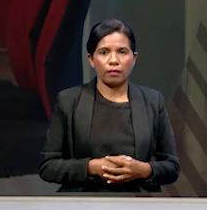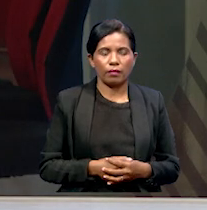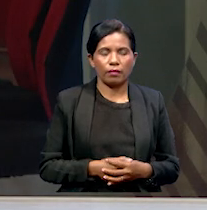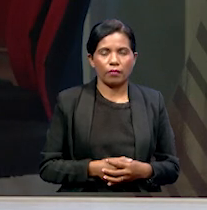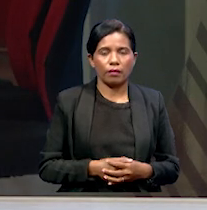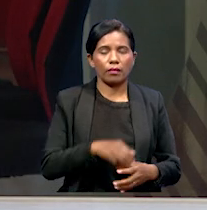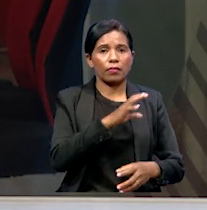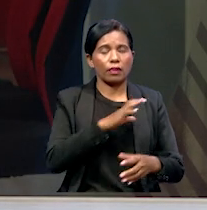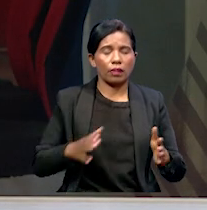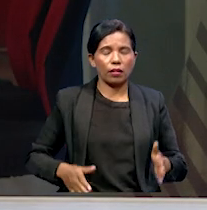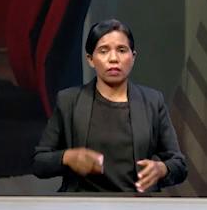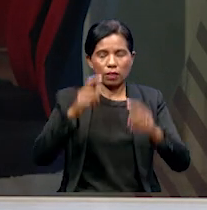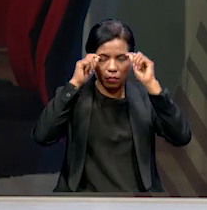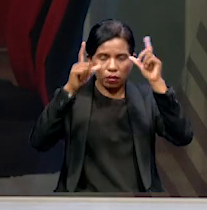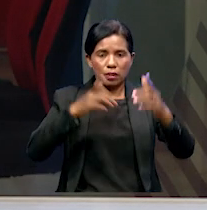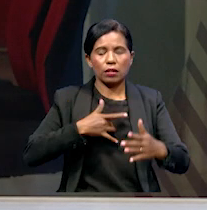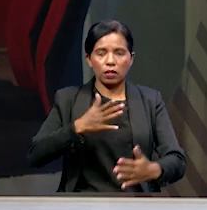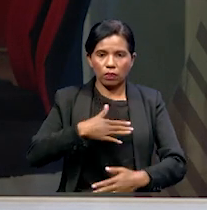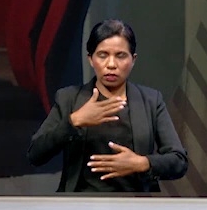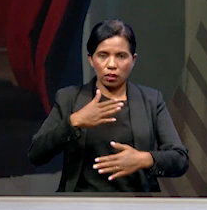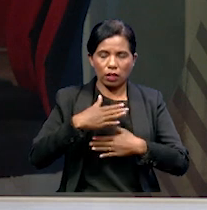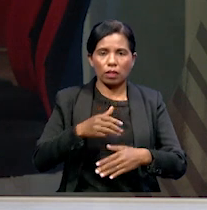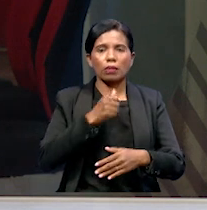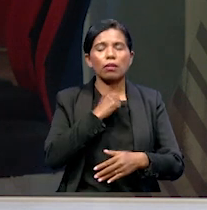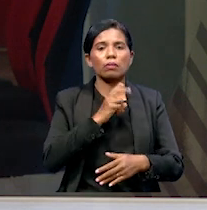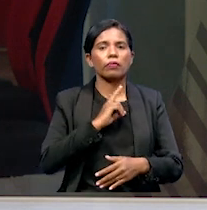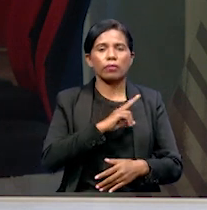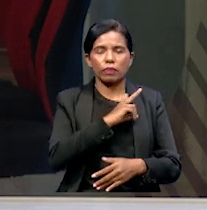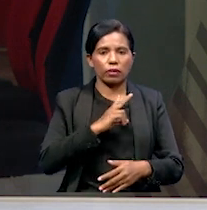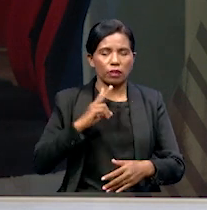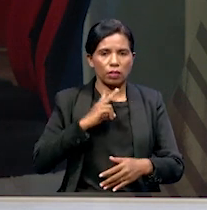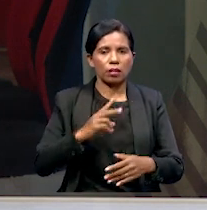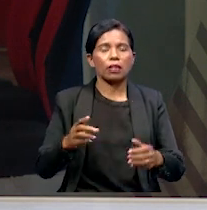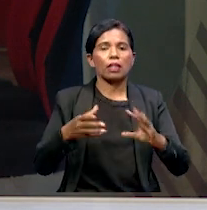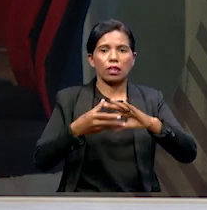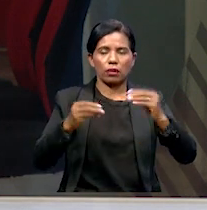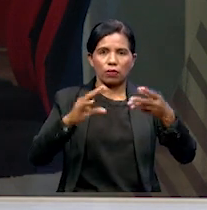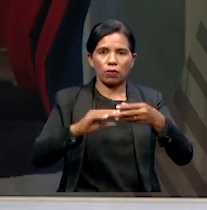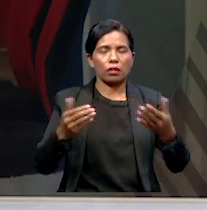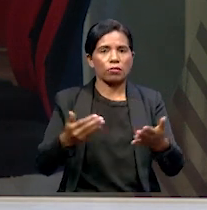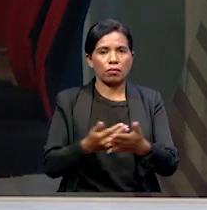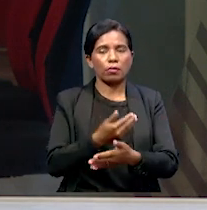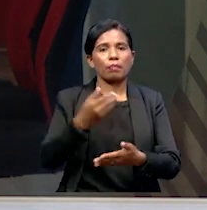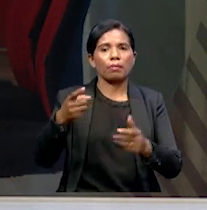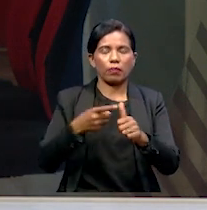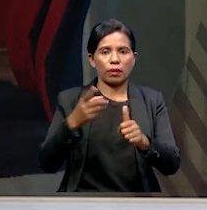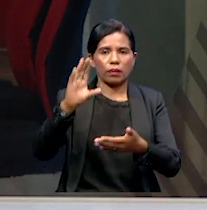Sarani Timor-Leste orgulho rodom Virgílio marca a história fonsa e primeiro cardeal.